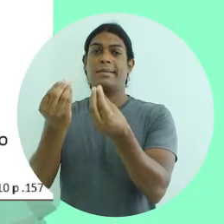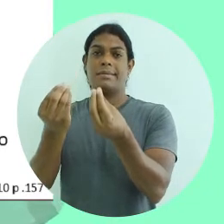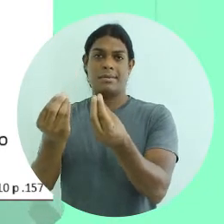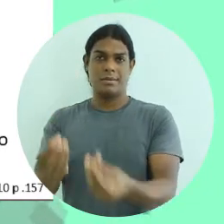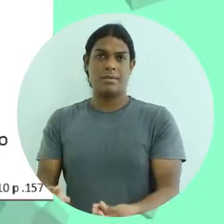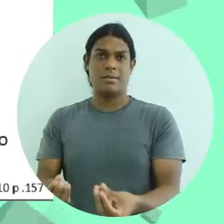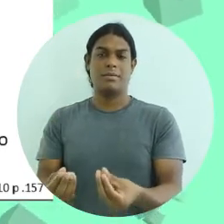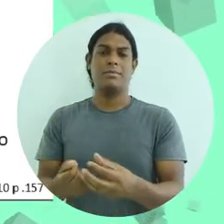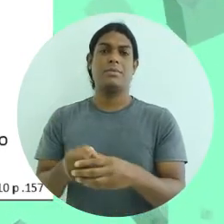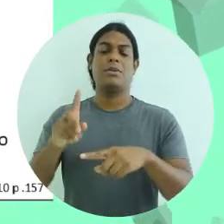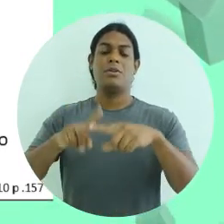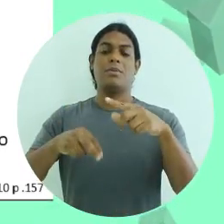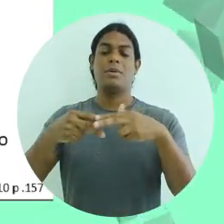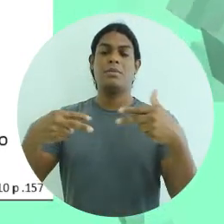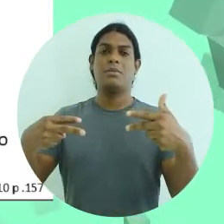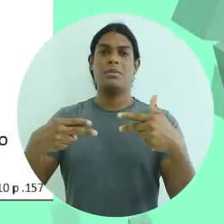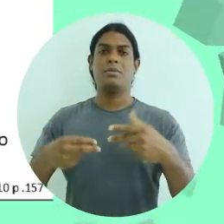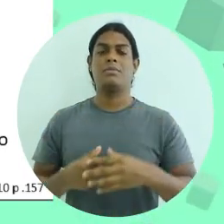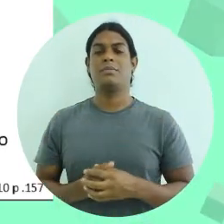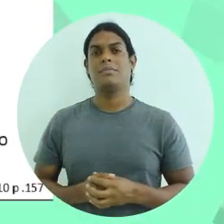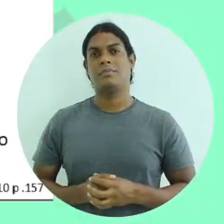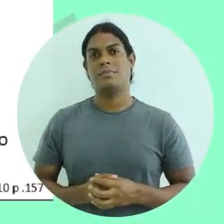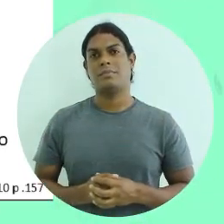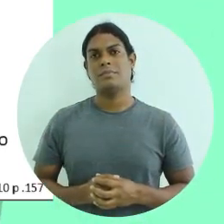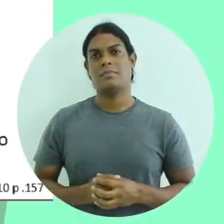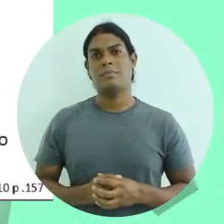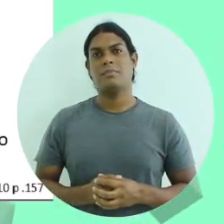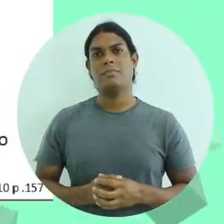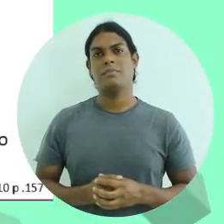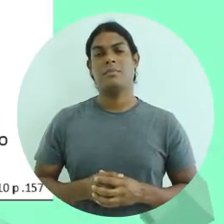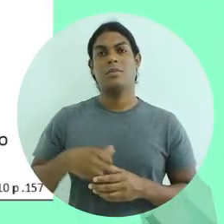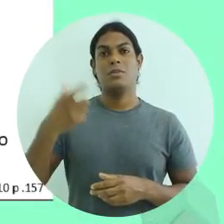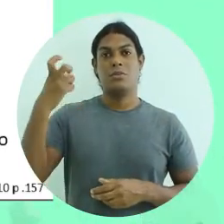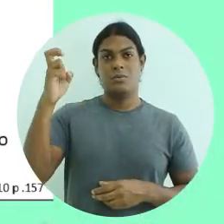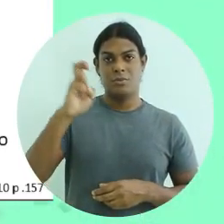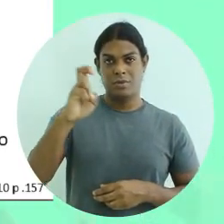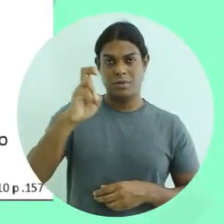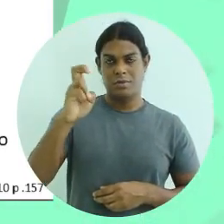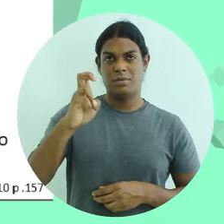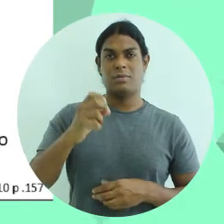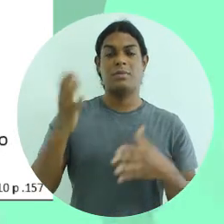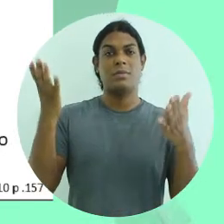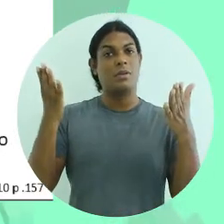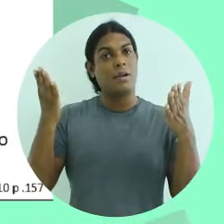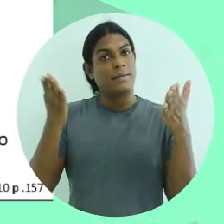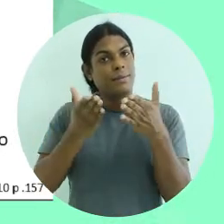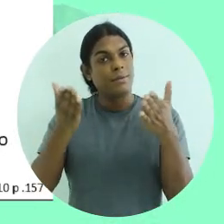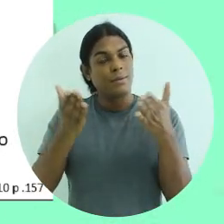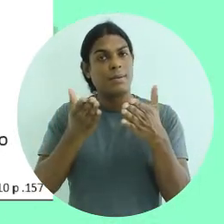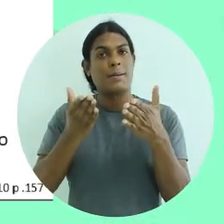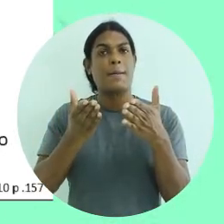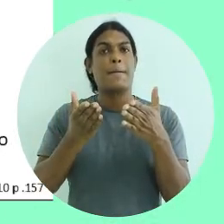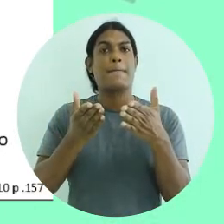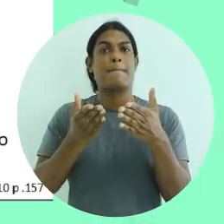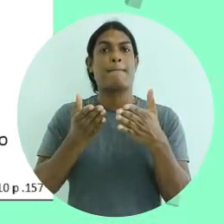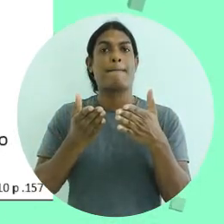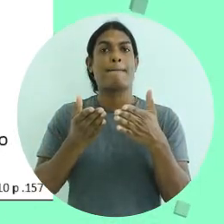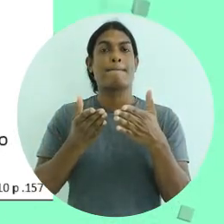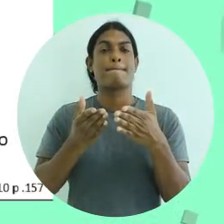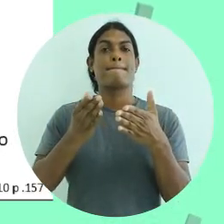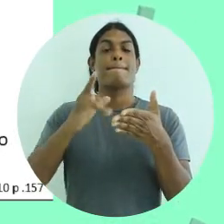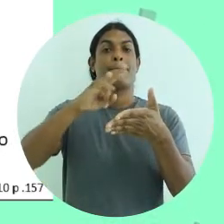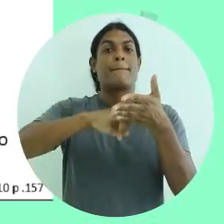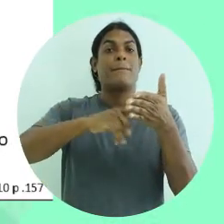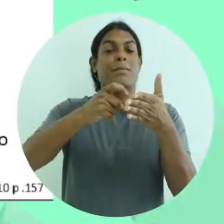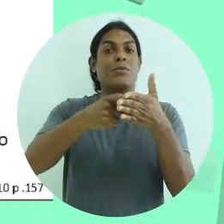internacional, podendo ele pagar ou não esse transporte. O quinto passo, agora que vem o